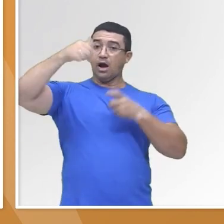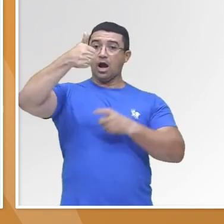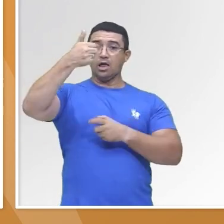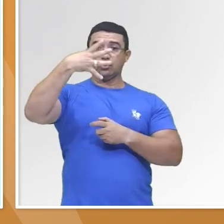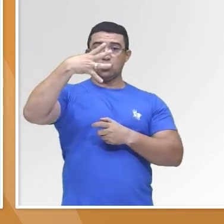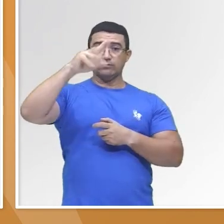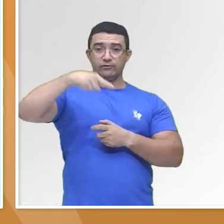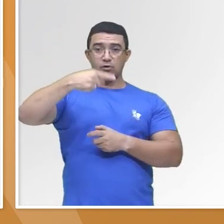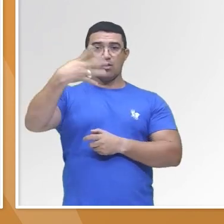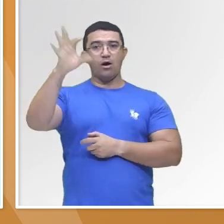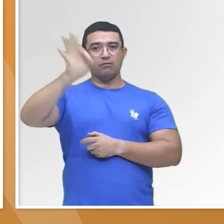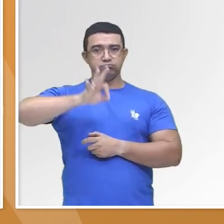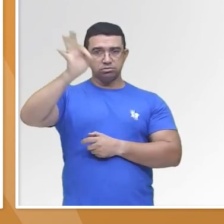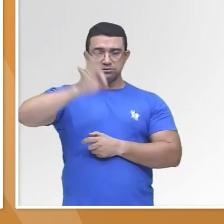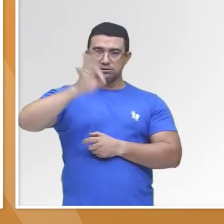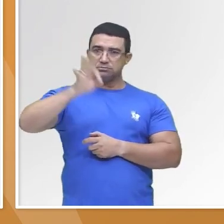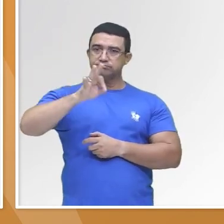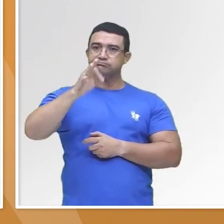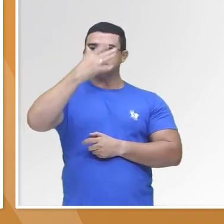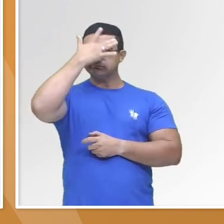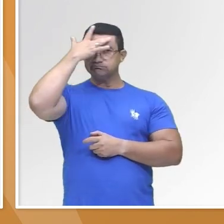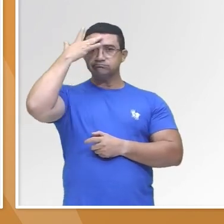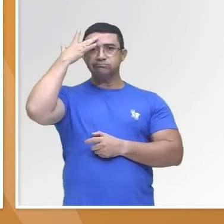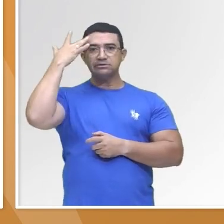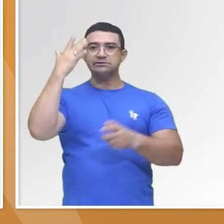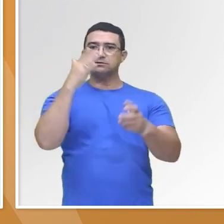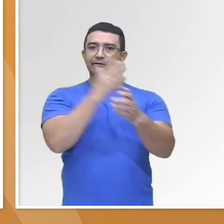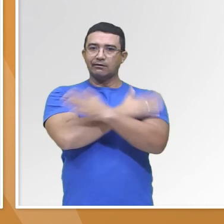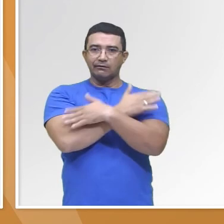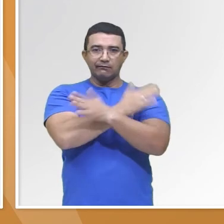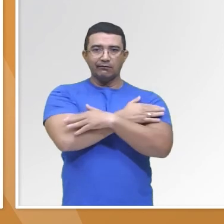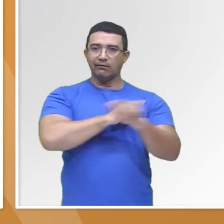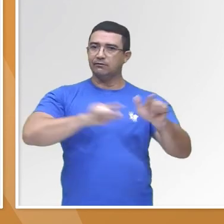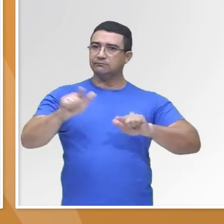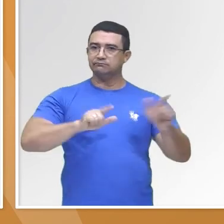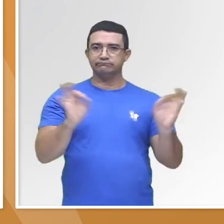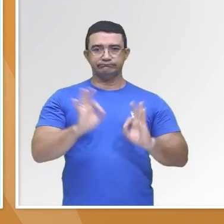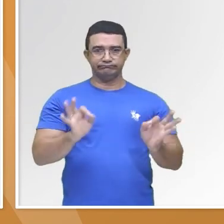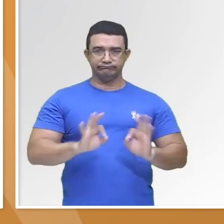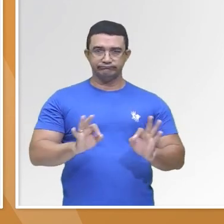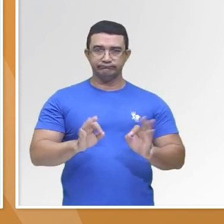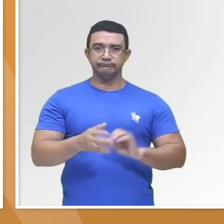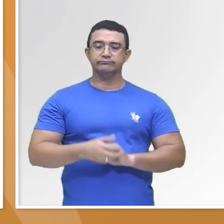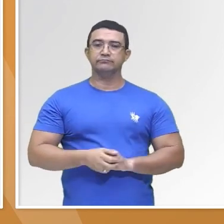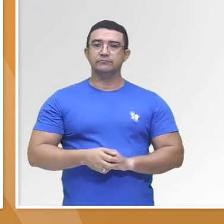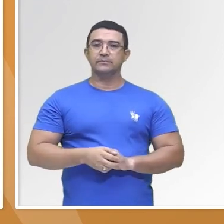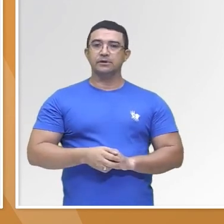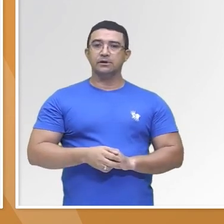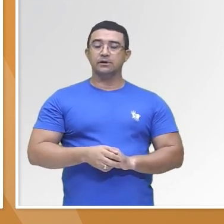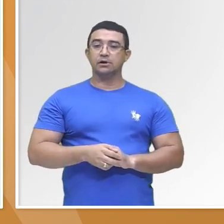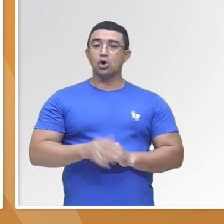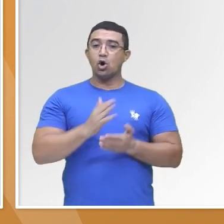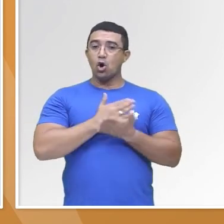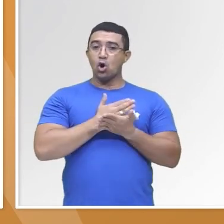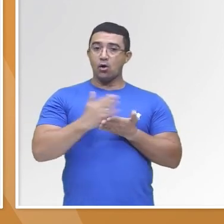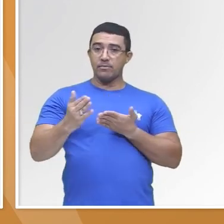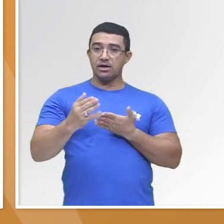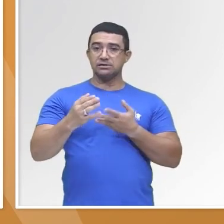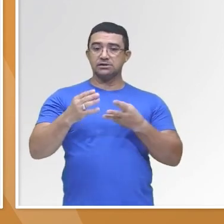14,4%, tá, de desocupação no Amazonas. E aí, no primeiro trimestre de